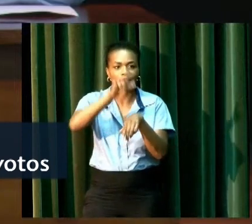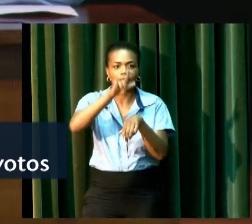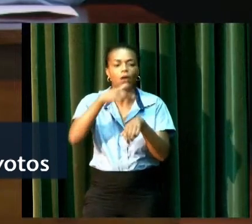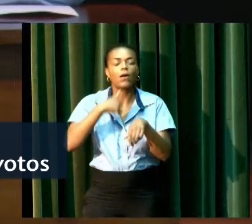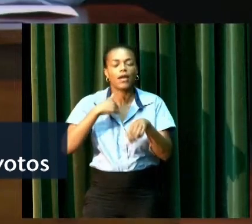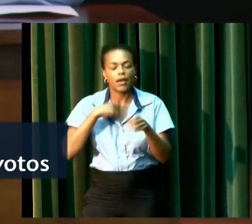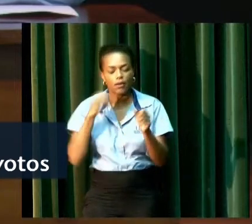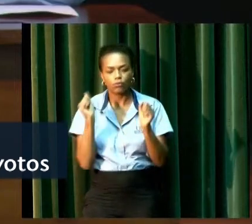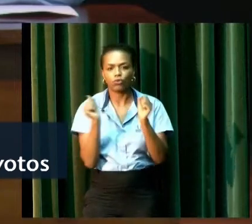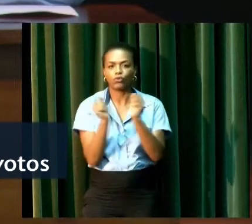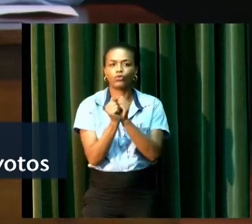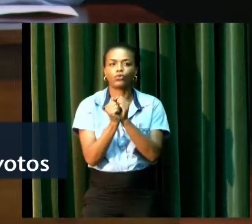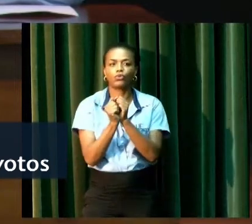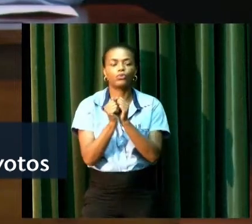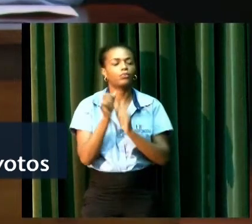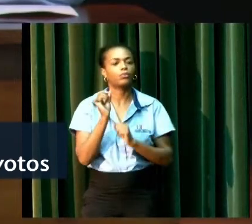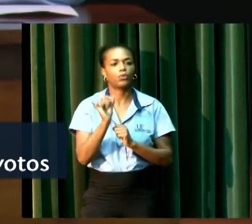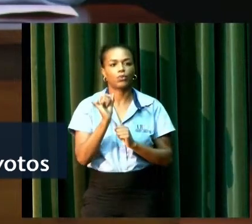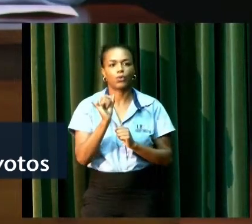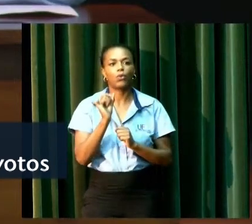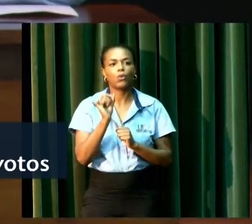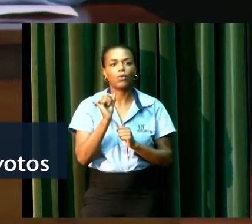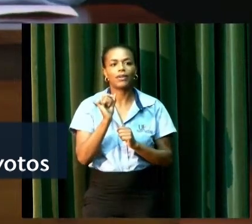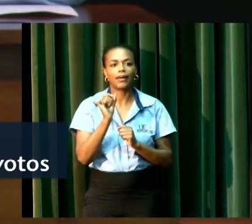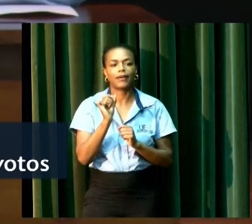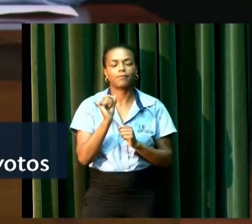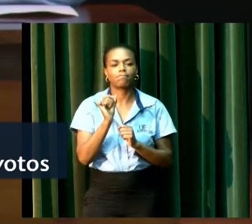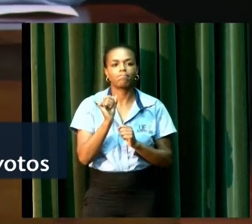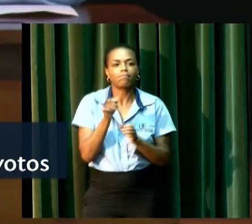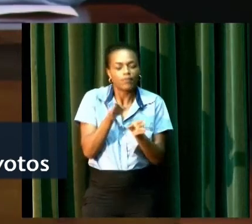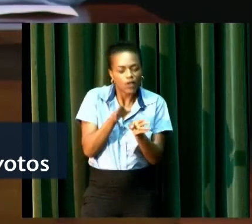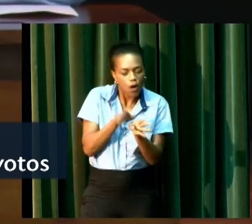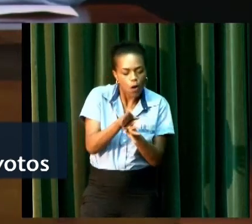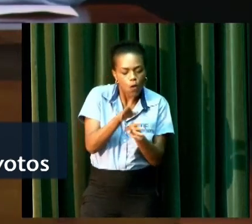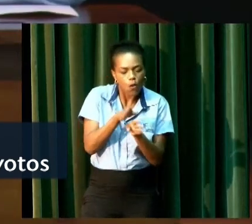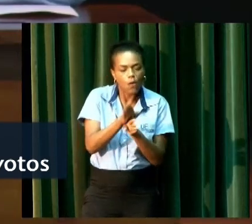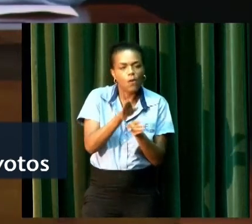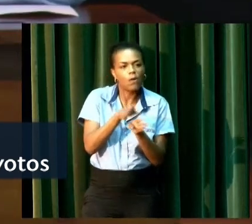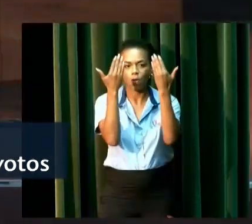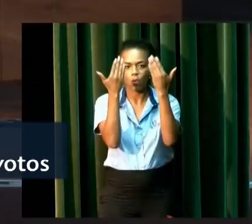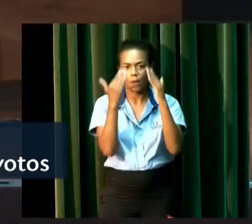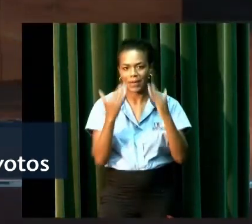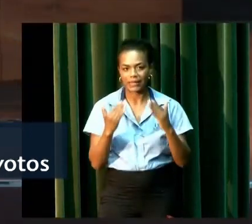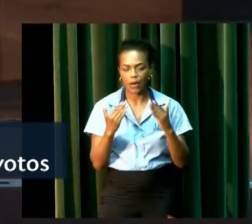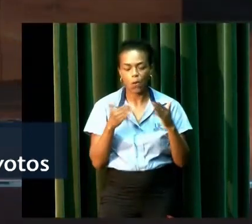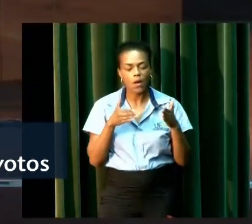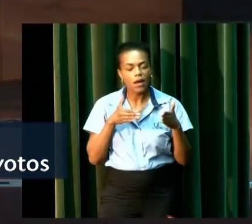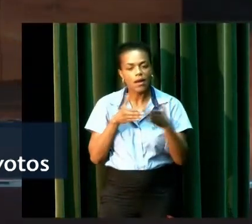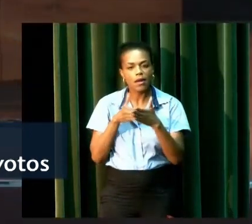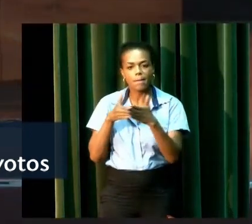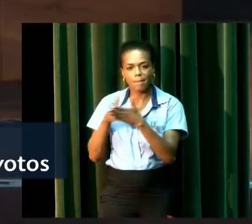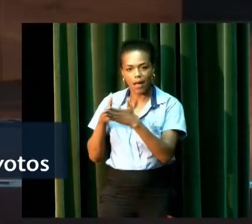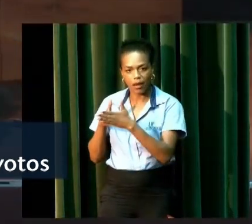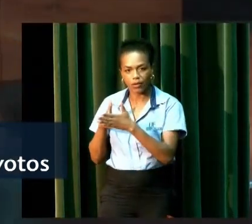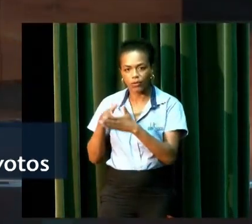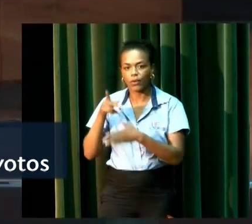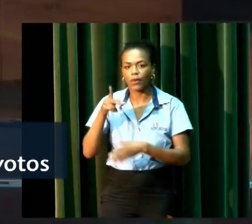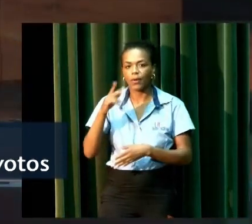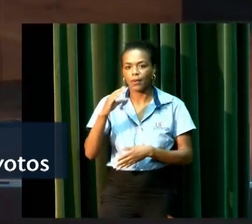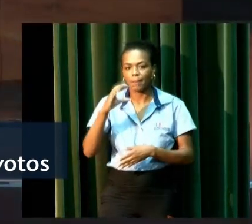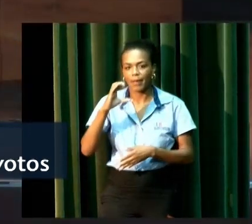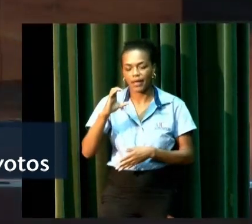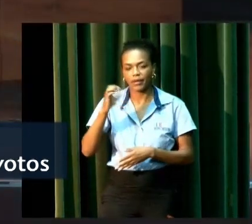13,08% dos votos sendo de 920 pessoas foram contabilizados 43 votos em branco e